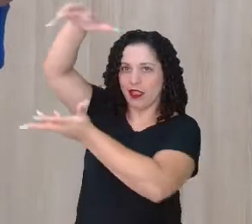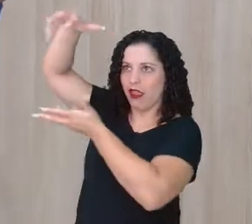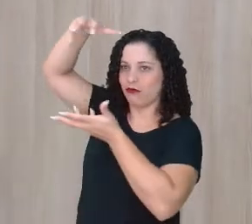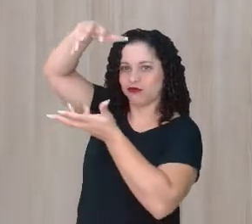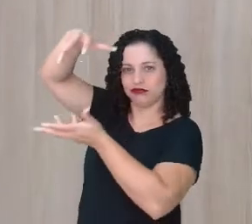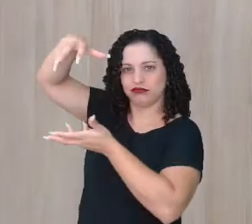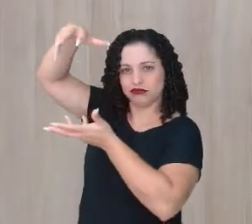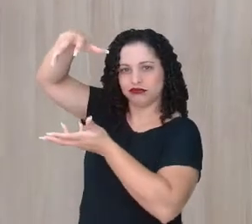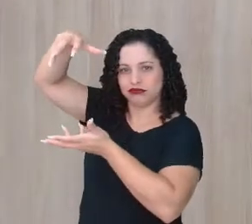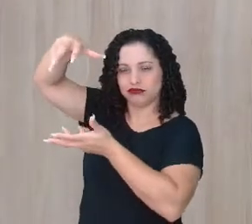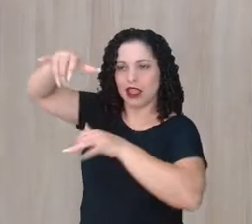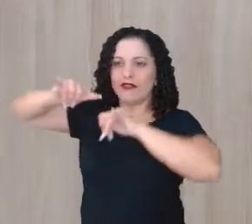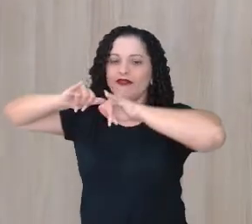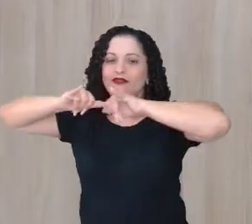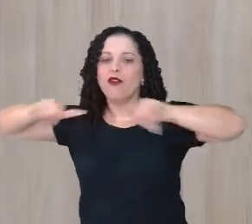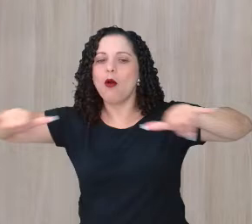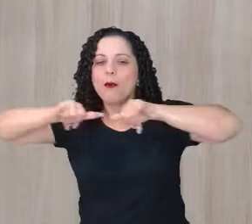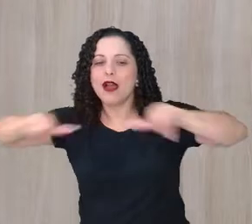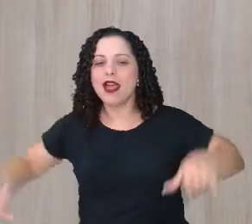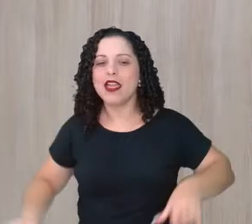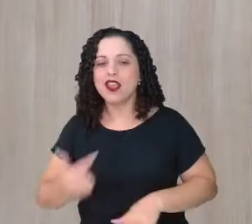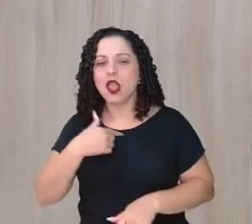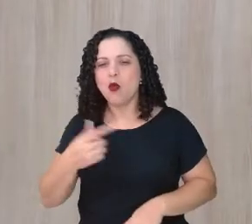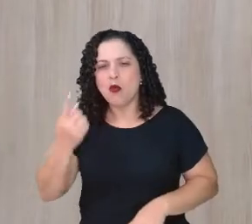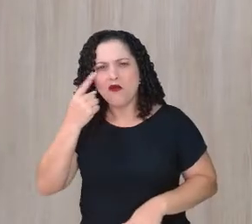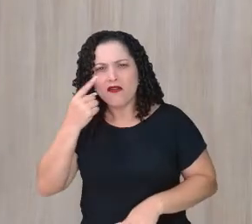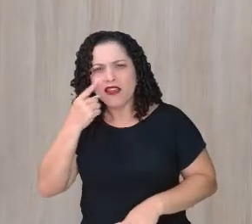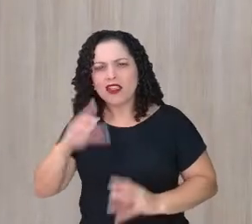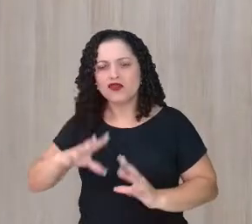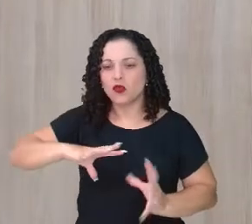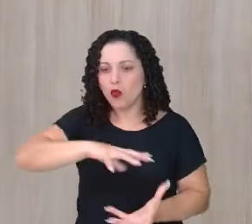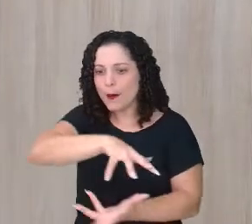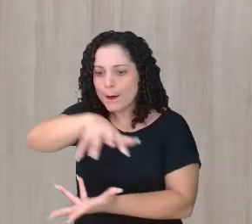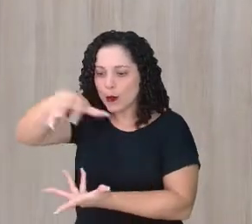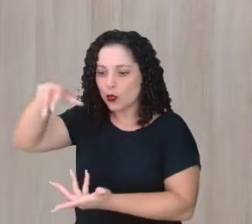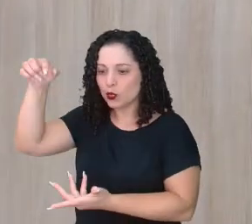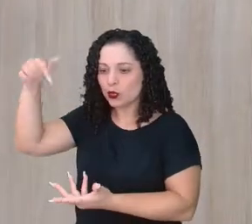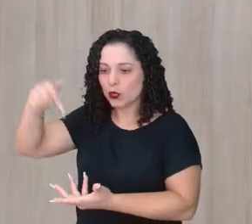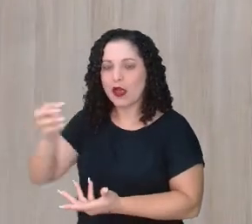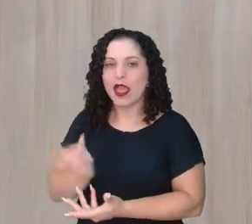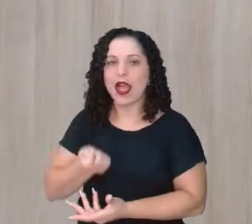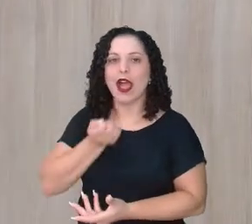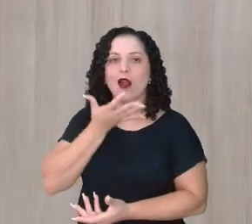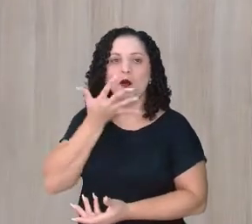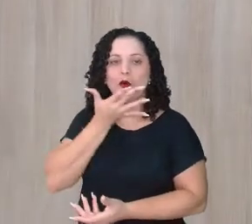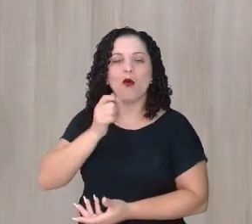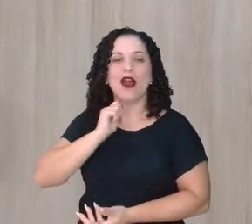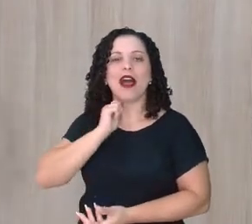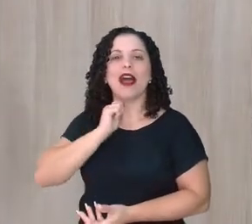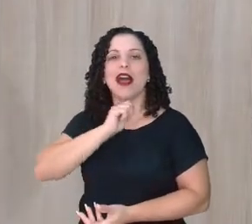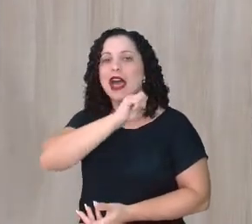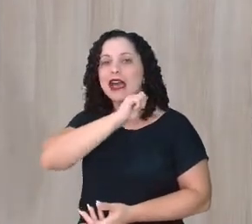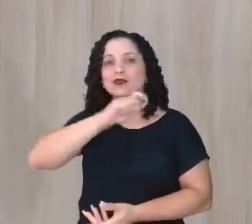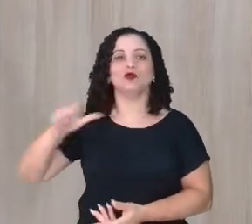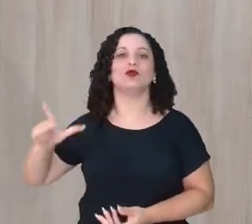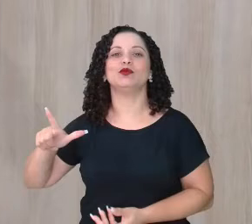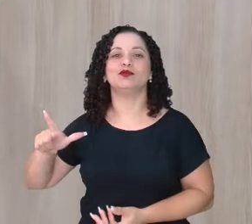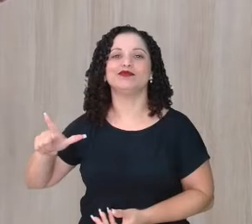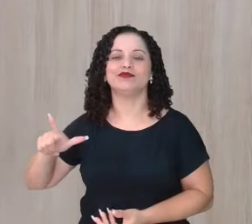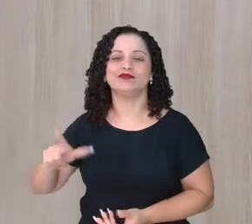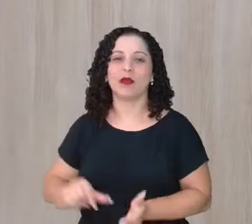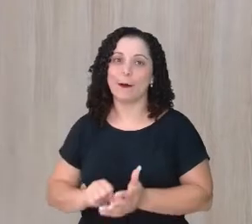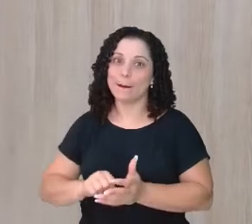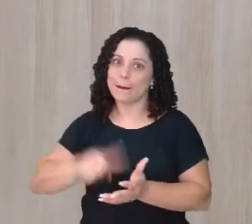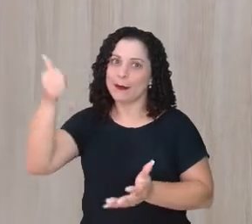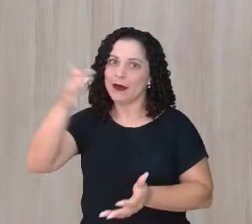informação. Vejo a Terra, ela é azul. Então, foi Yuri Gagarin o primeiro a dizer que o nosso planeta